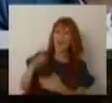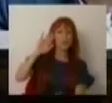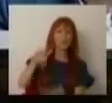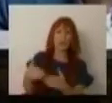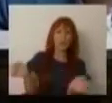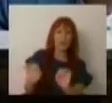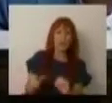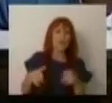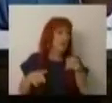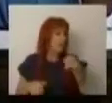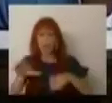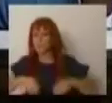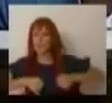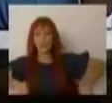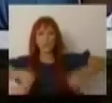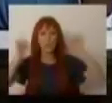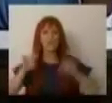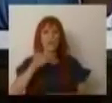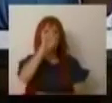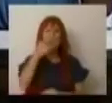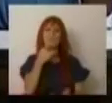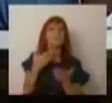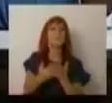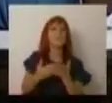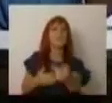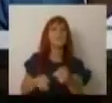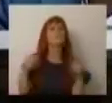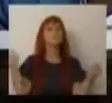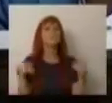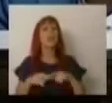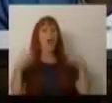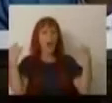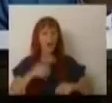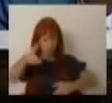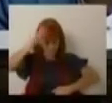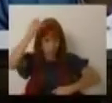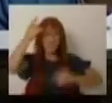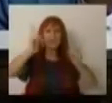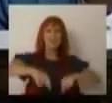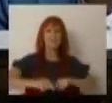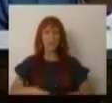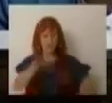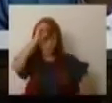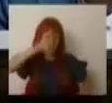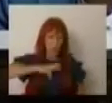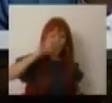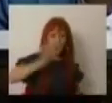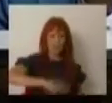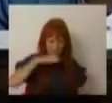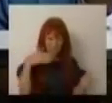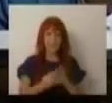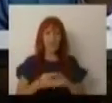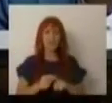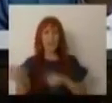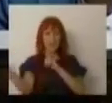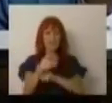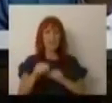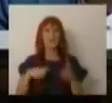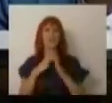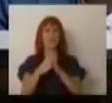solução. E isso não é aceitável. E a questão que aqui deixamos é se de facto existe a coragem também do governo português de dar a bandeira